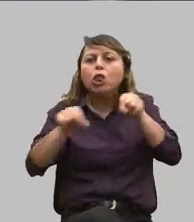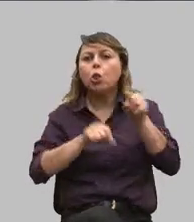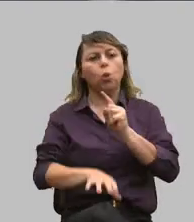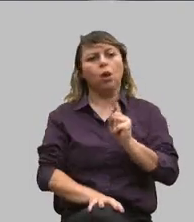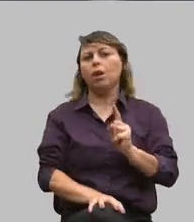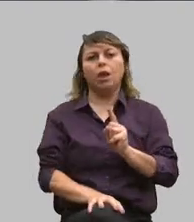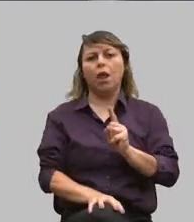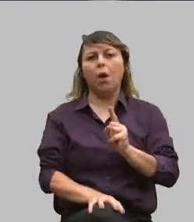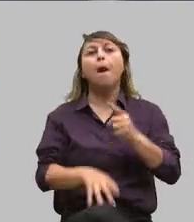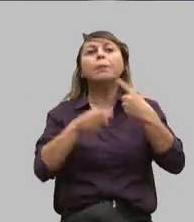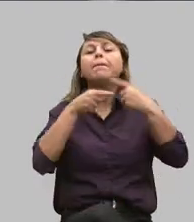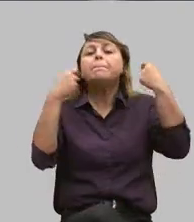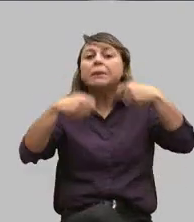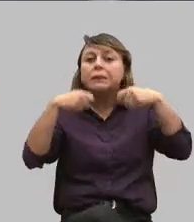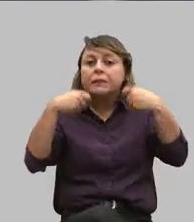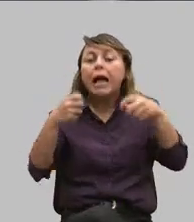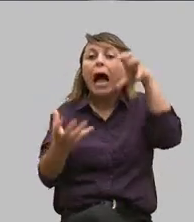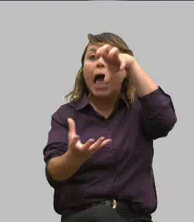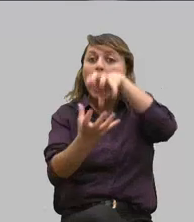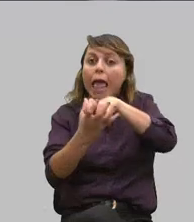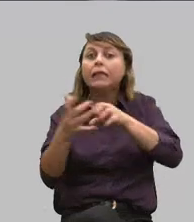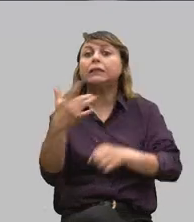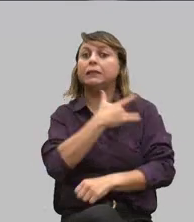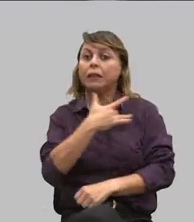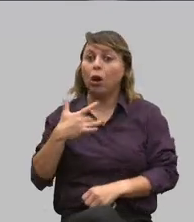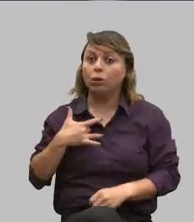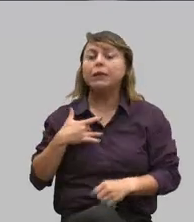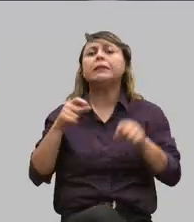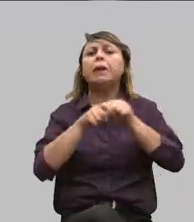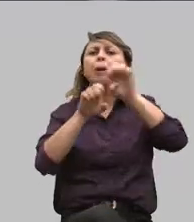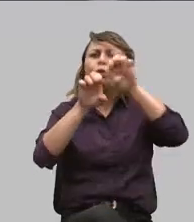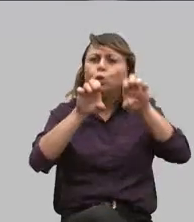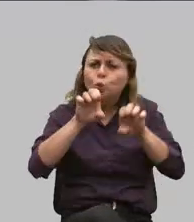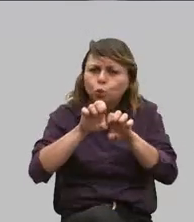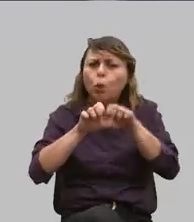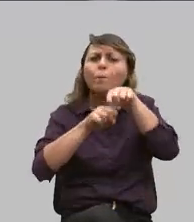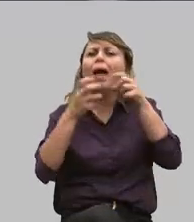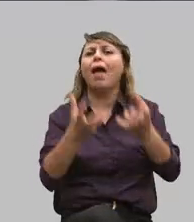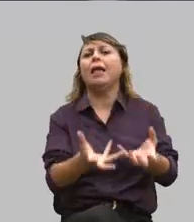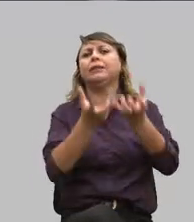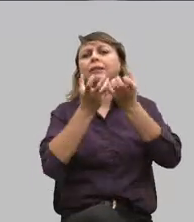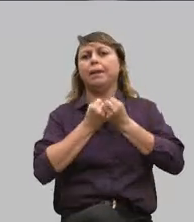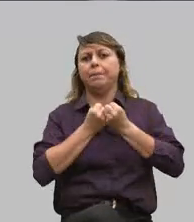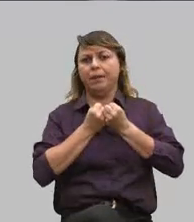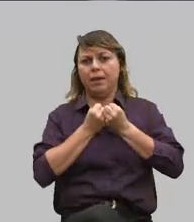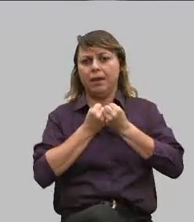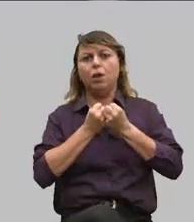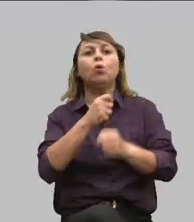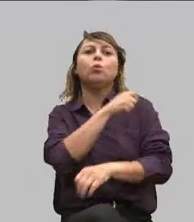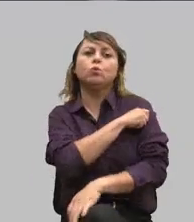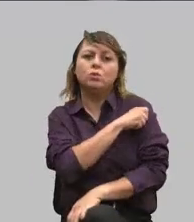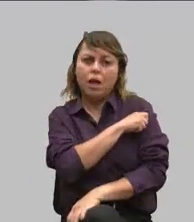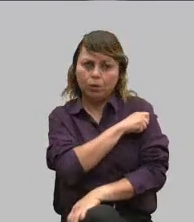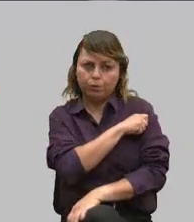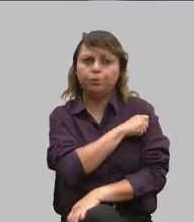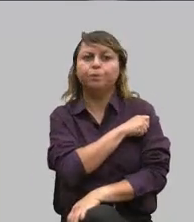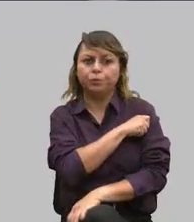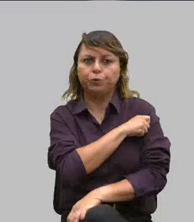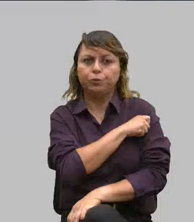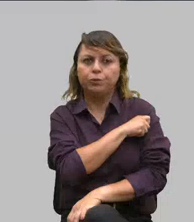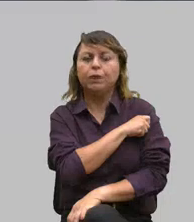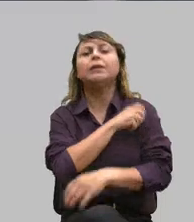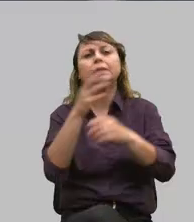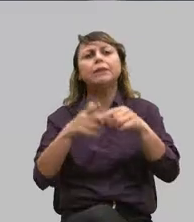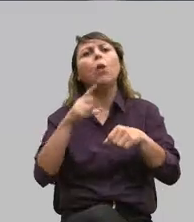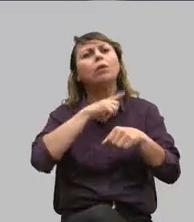gente precisa que a rede de saúde esteja estruturada para receber os estudantes triados Então a gente tem